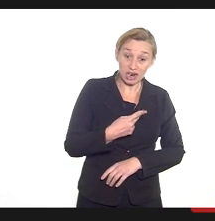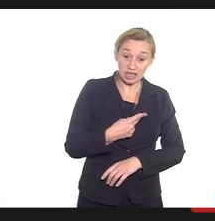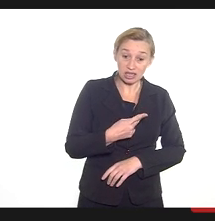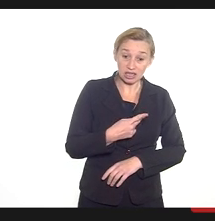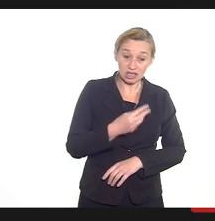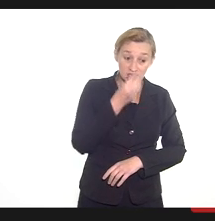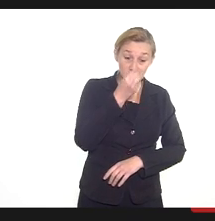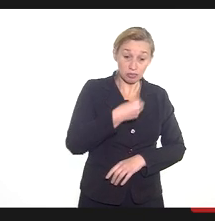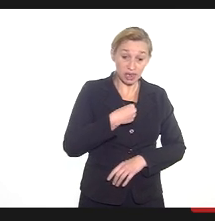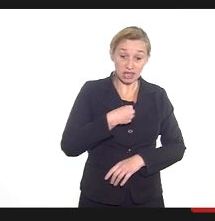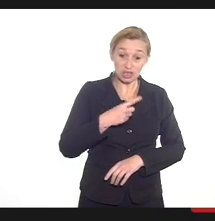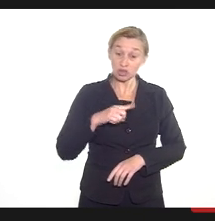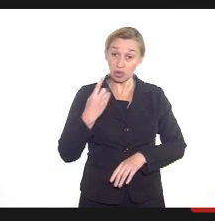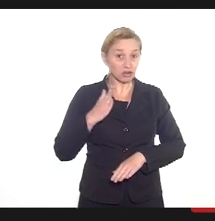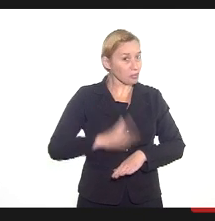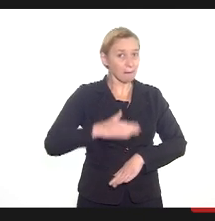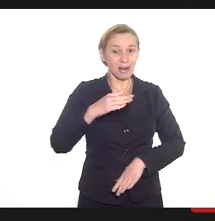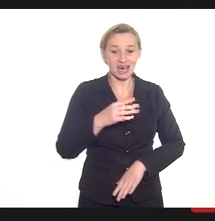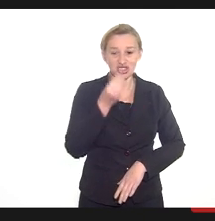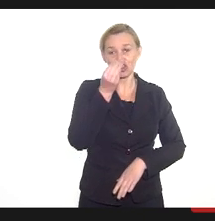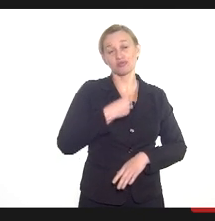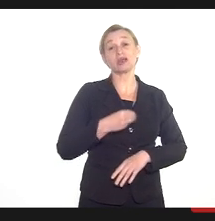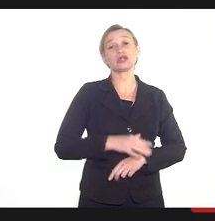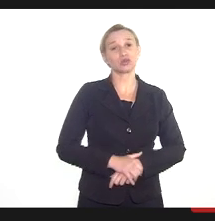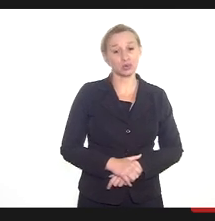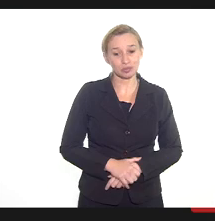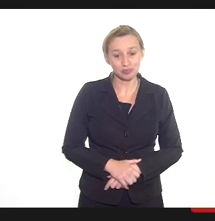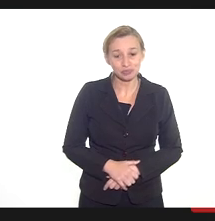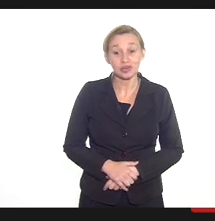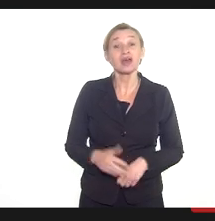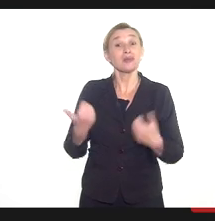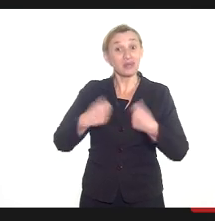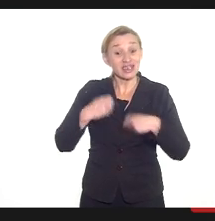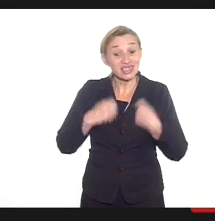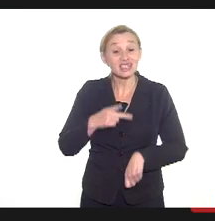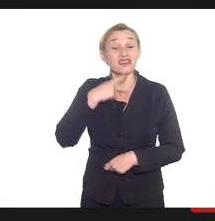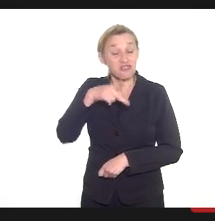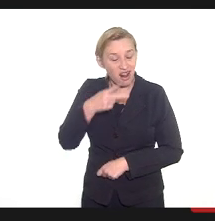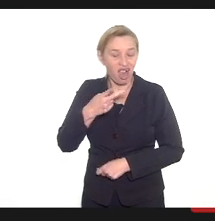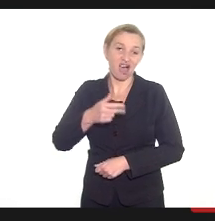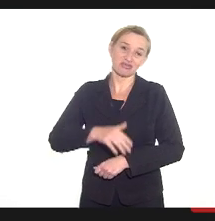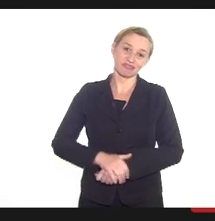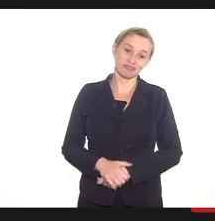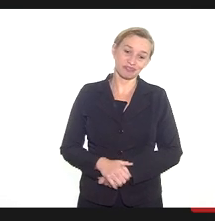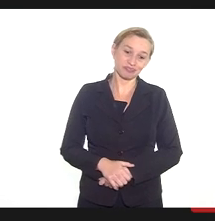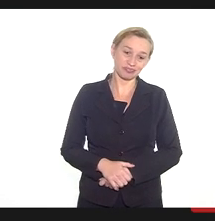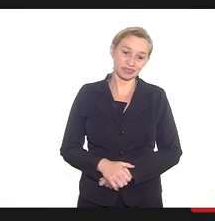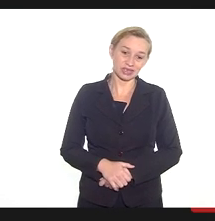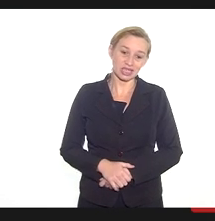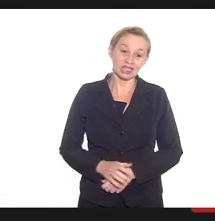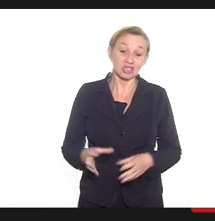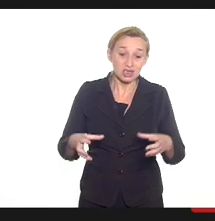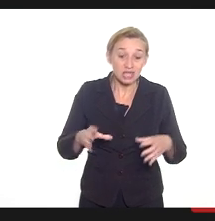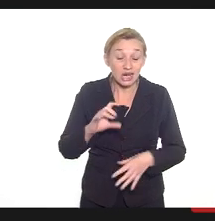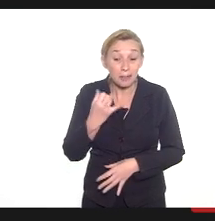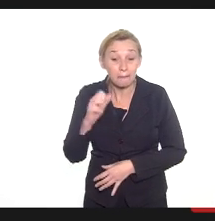ainda. Então, a gente precisa falar sobre isso, precisa ter essa